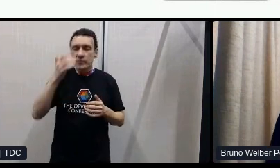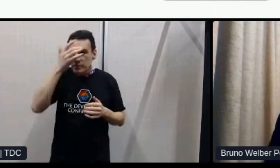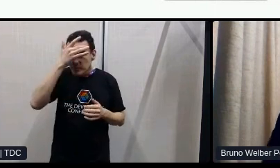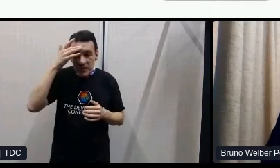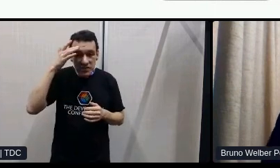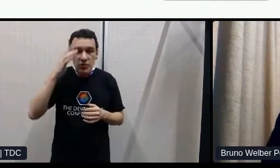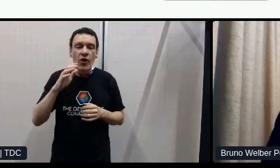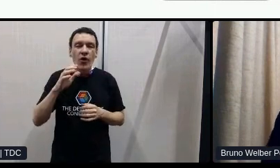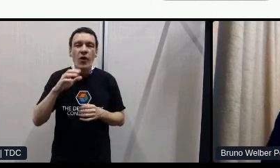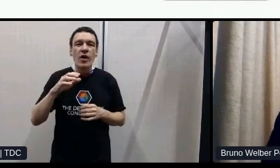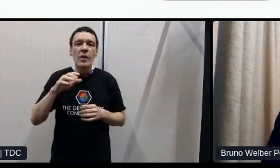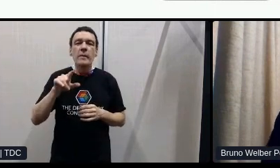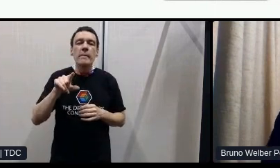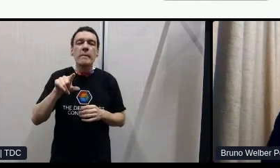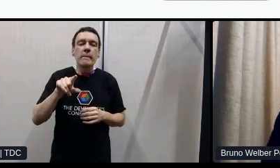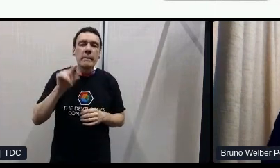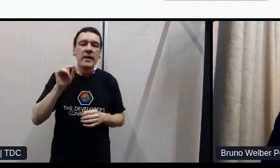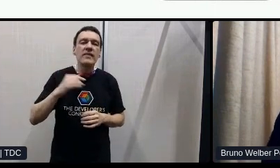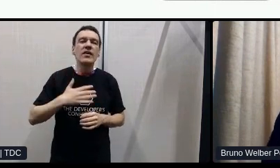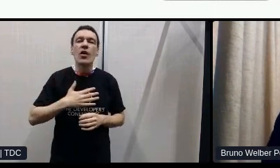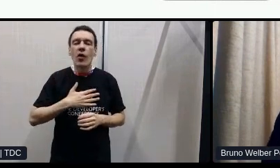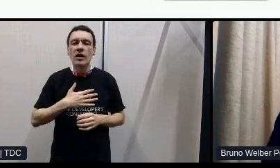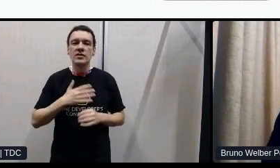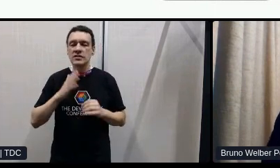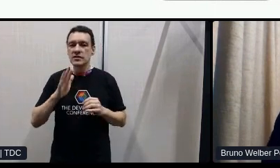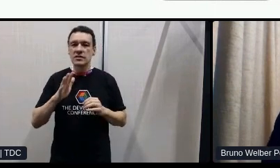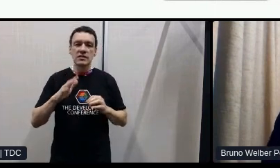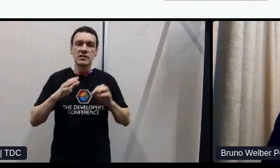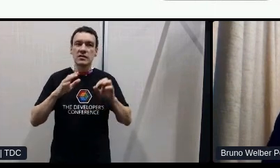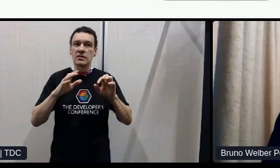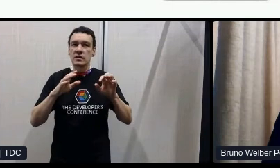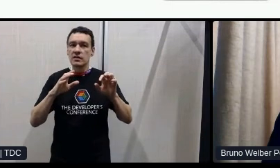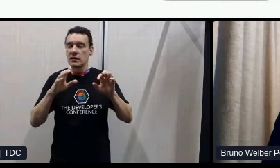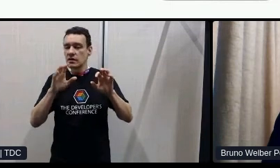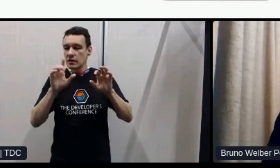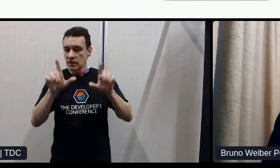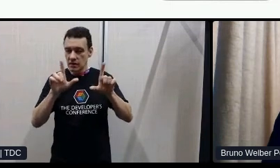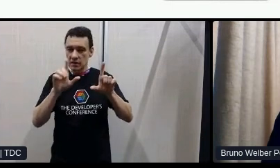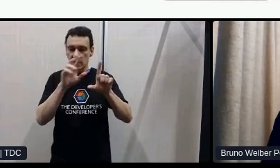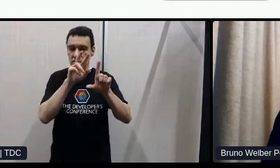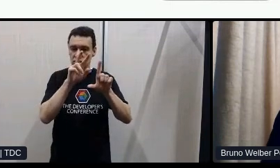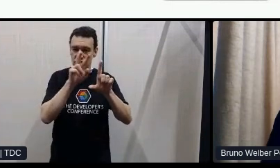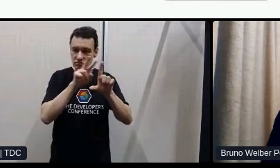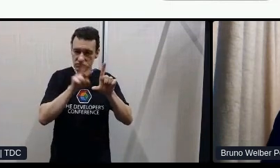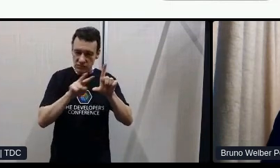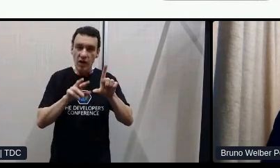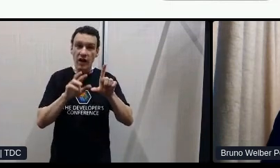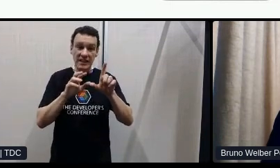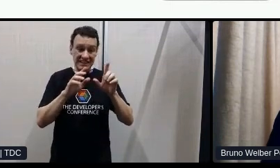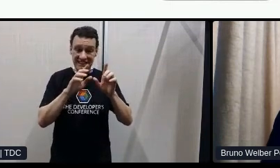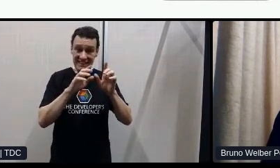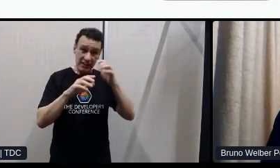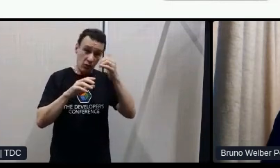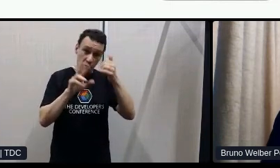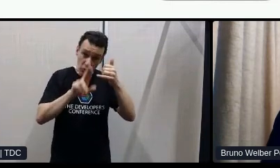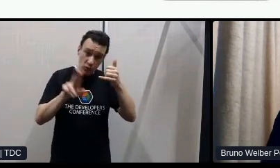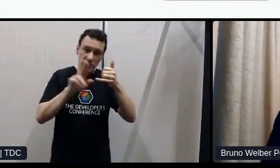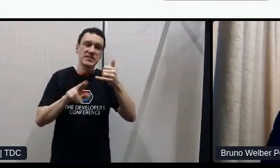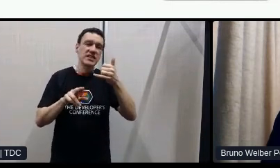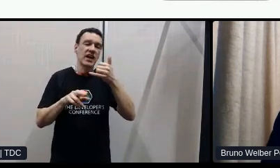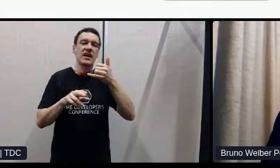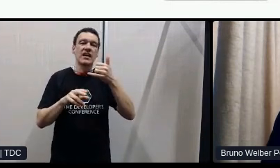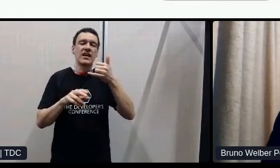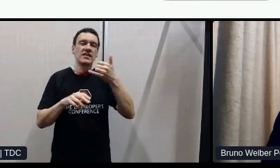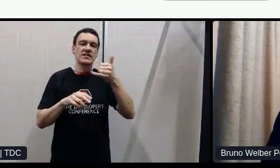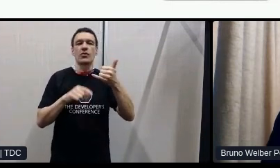uma página, uma determinada página ou aplicação, pelo computador do que pelo smartphone. Não, a gente não sabe, né, não conseguimos